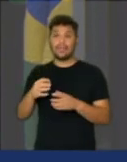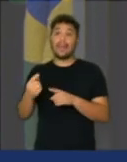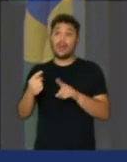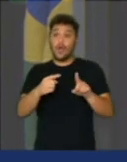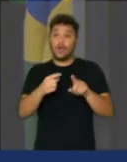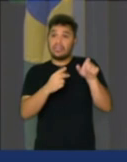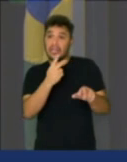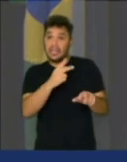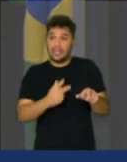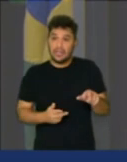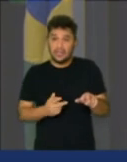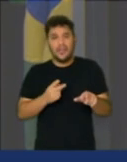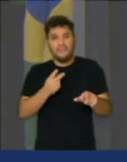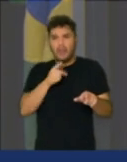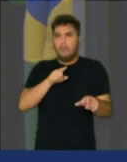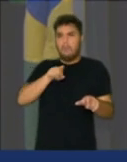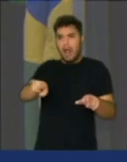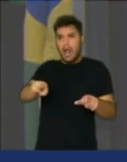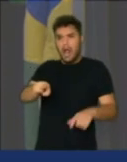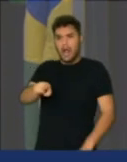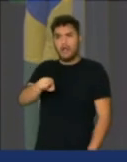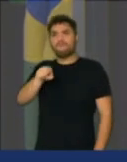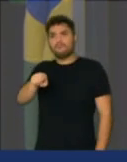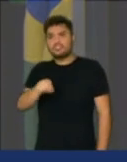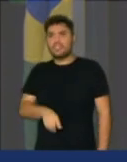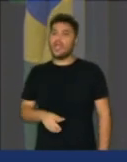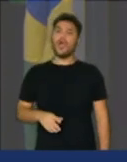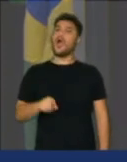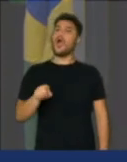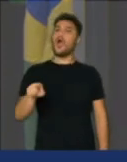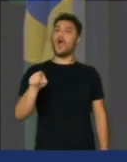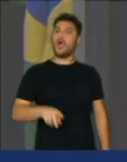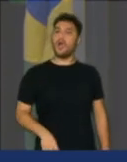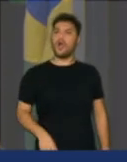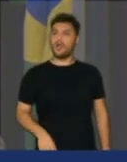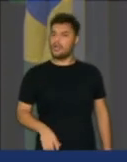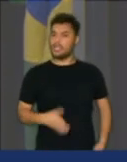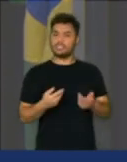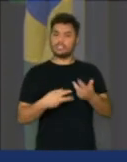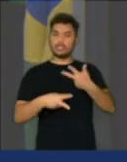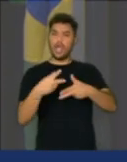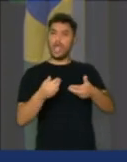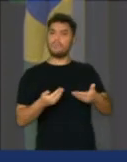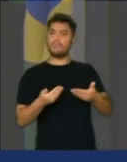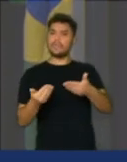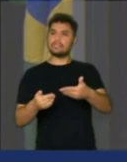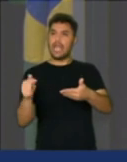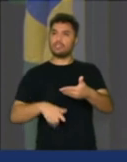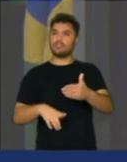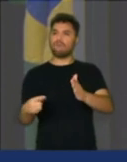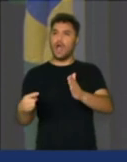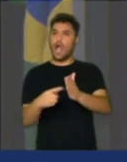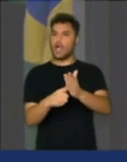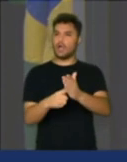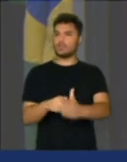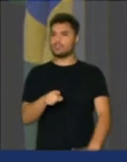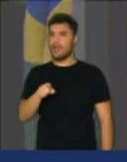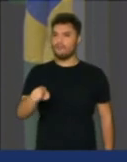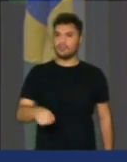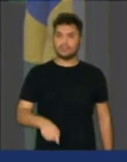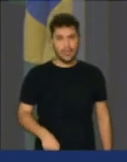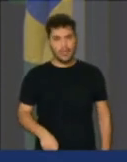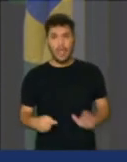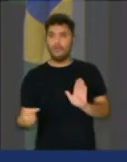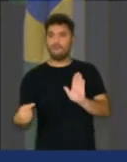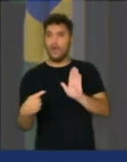ele, dizendo que ele estava sendo selecionado. Olha, de presente estou te dando um indiciamento, indiciando, olha a